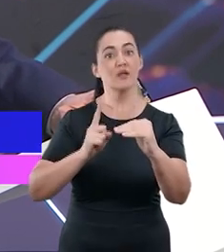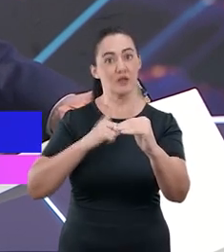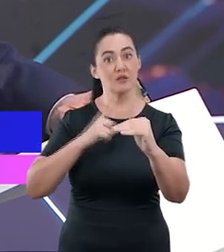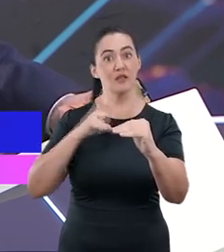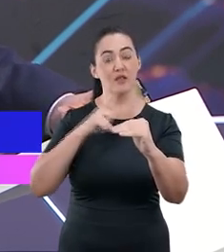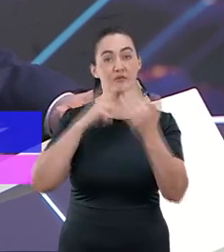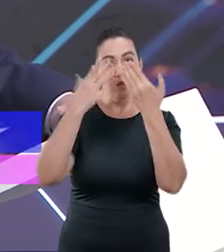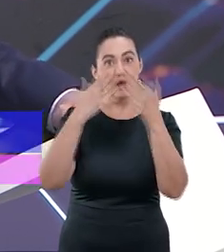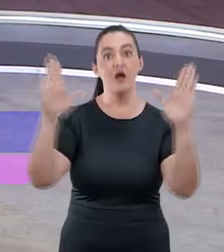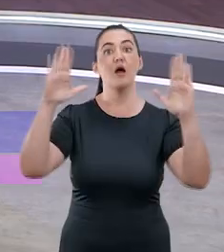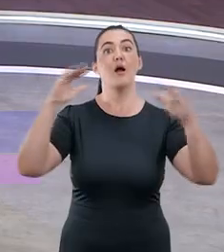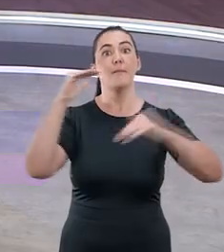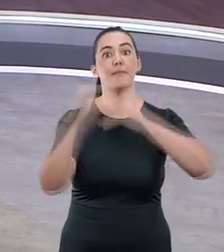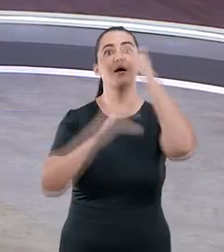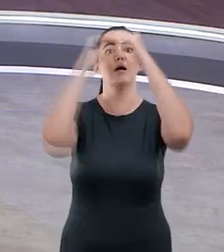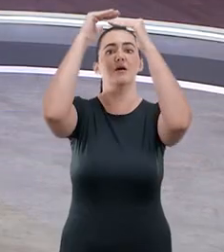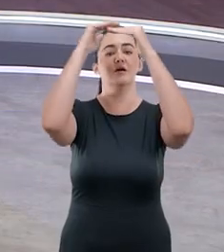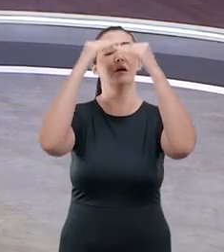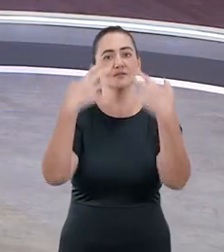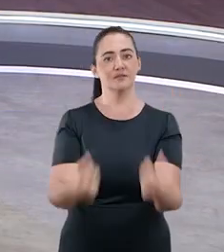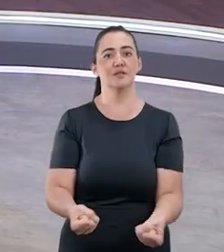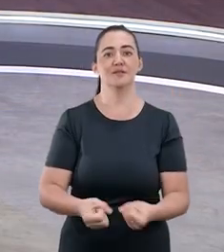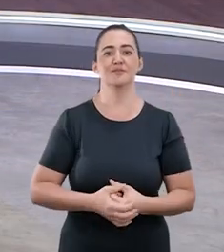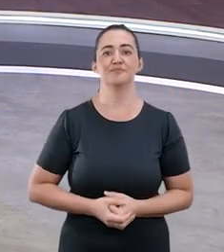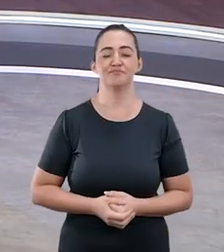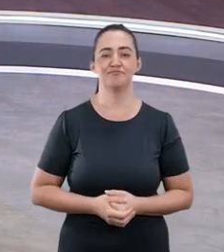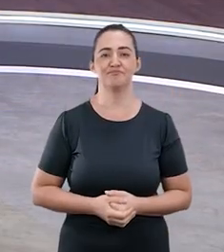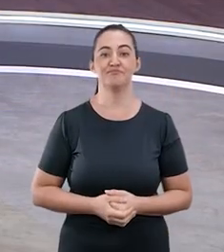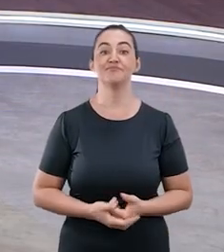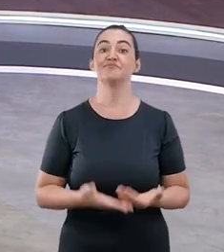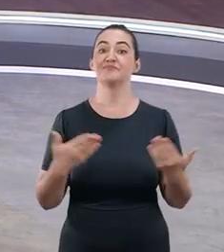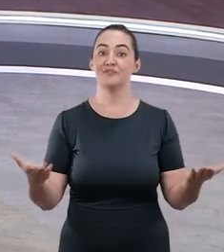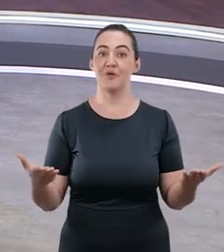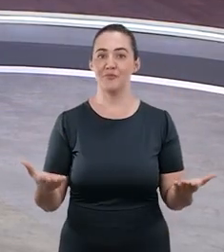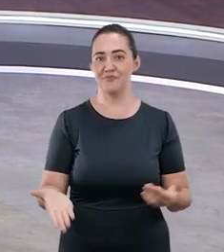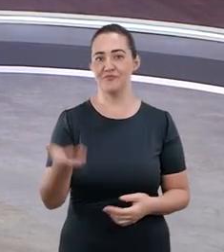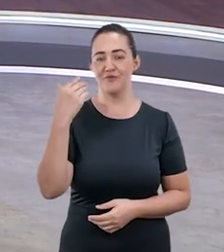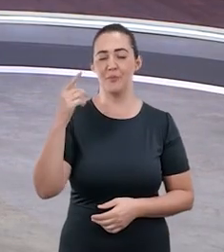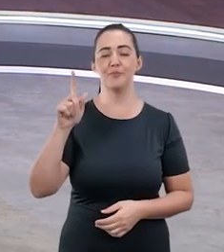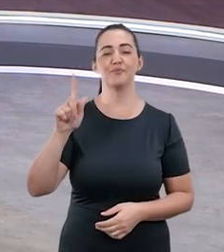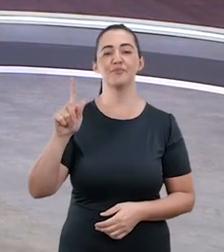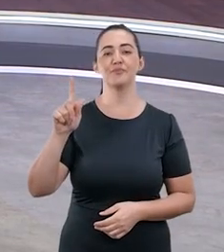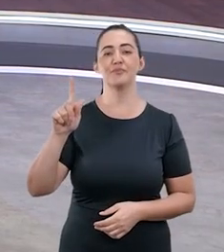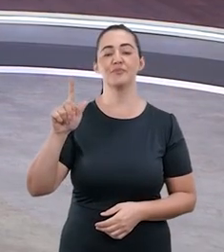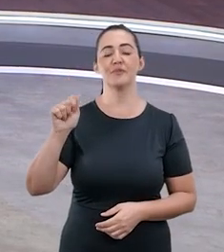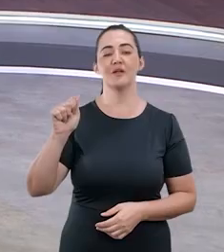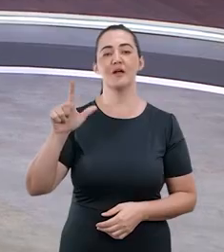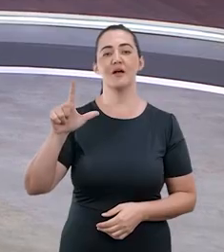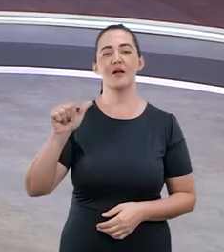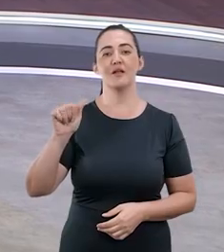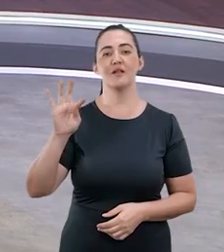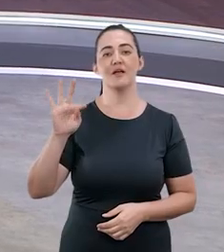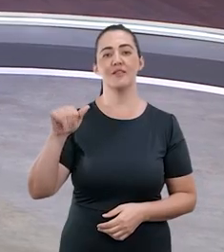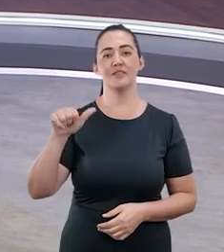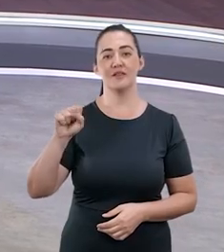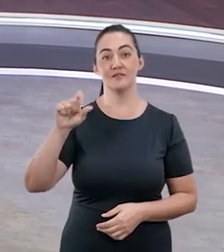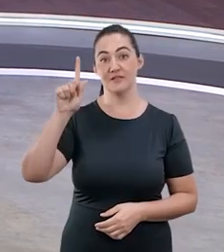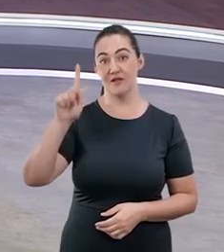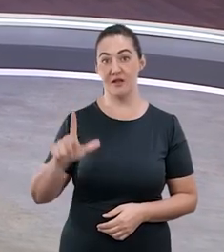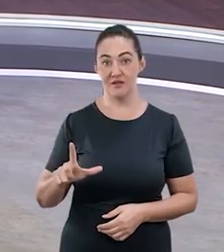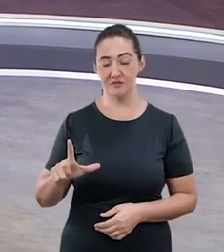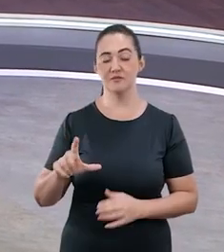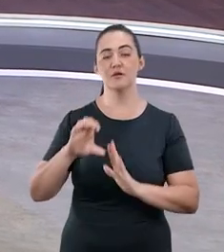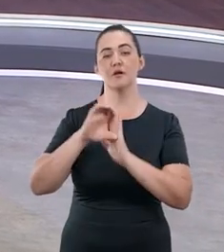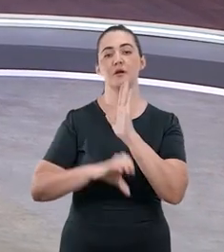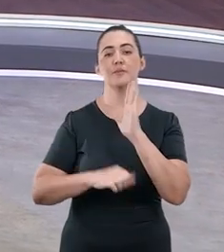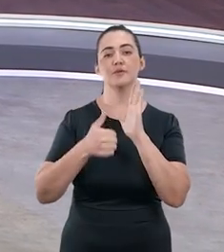verdade. E onde é que eu posso encontrar isso? Venha comigo, até Gálatas capítulo 1, versículo número 14. Eu encontro o